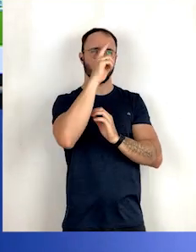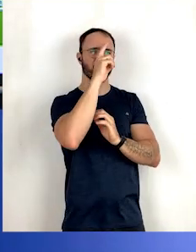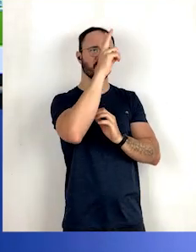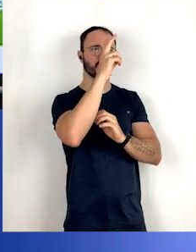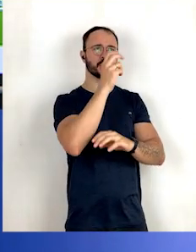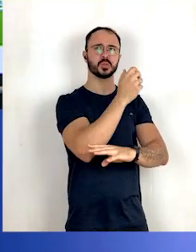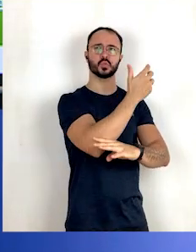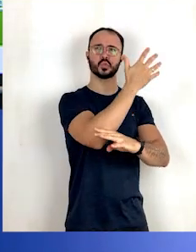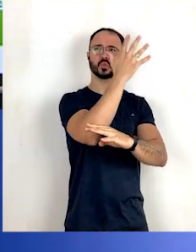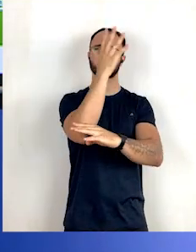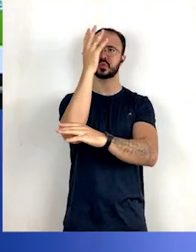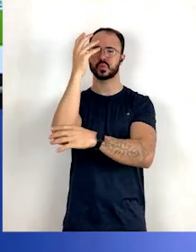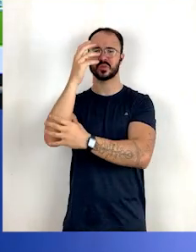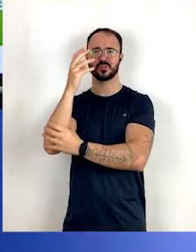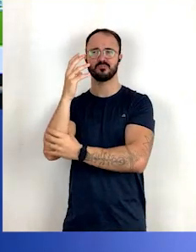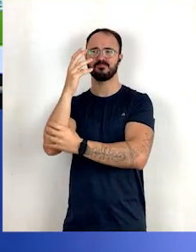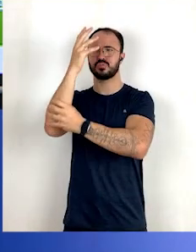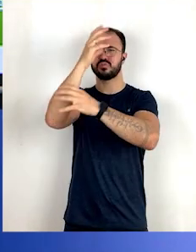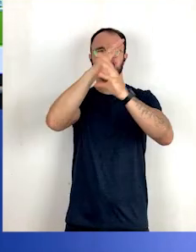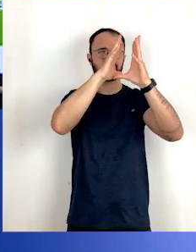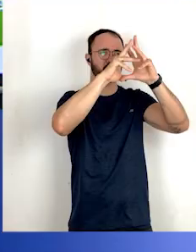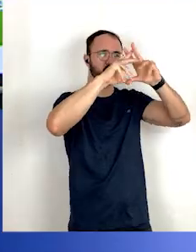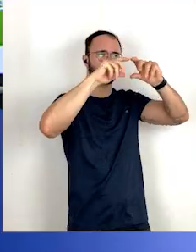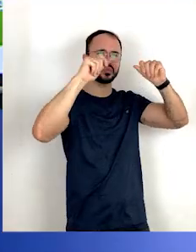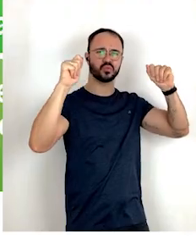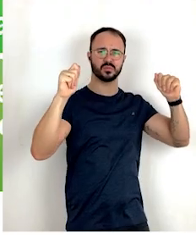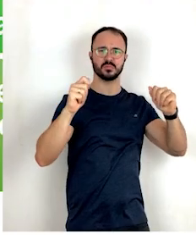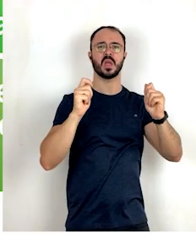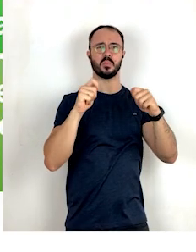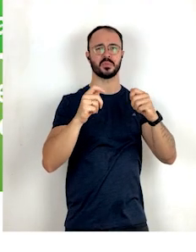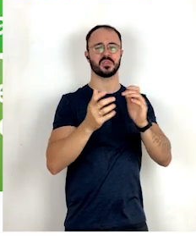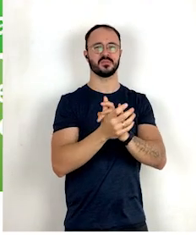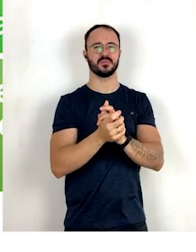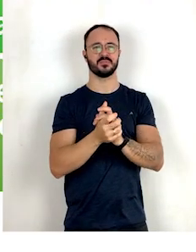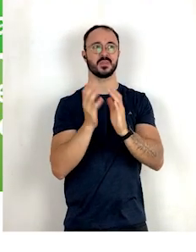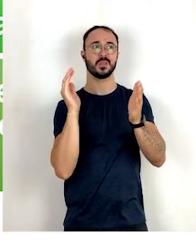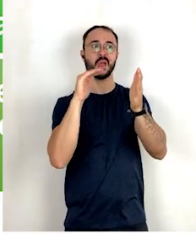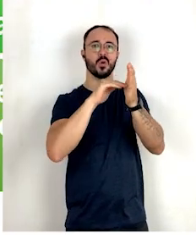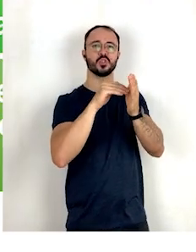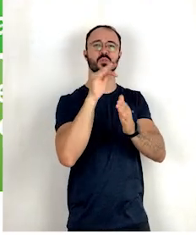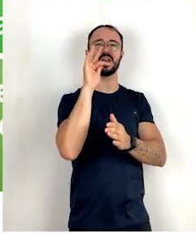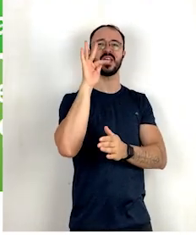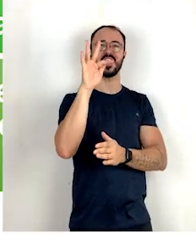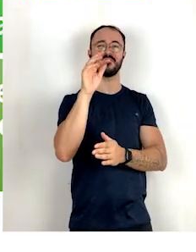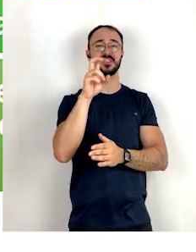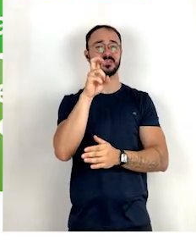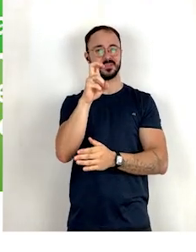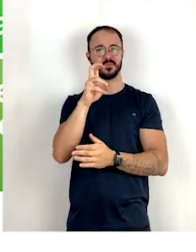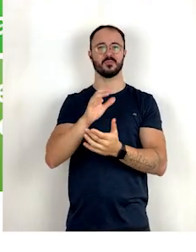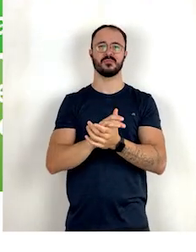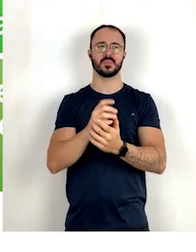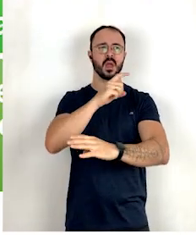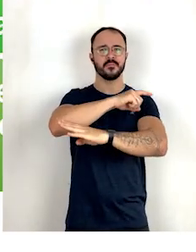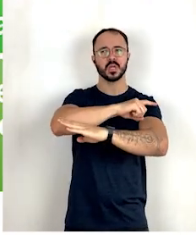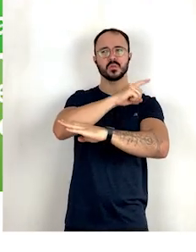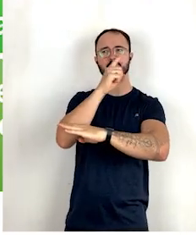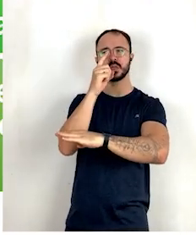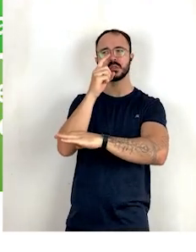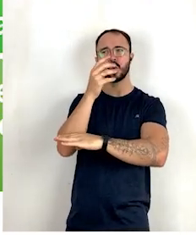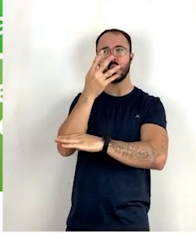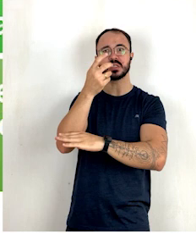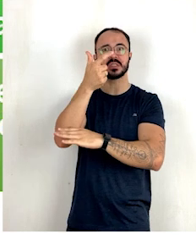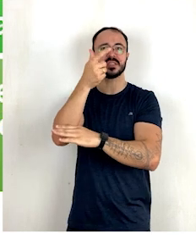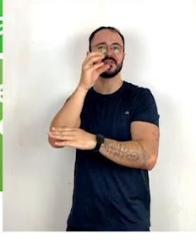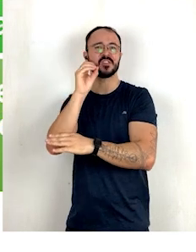pesados. E a última escala, a F5, tem uma velocidade de 420 a 511 km por hora.